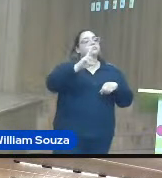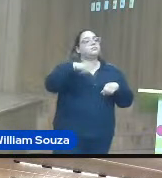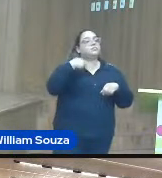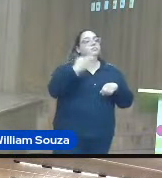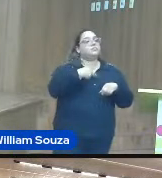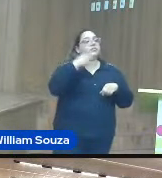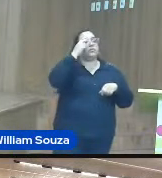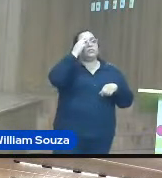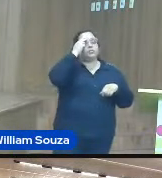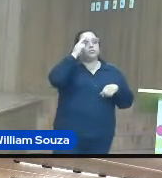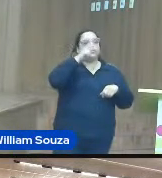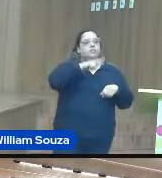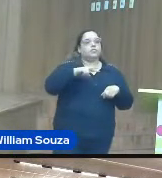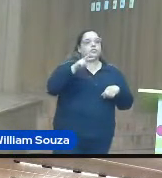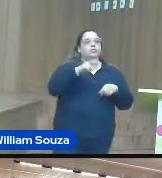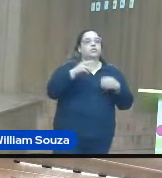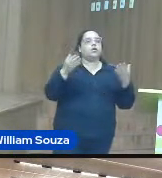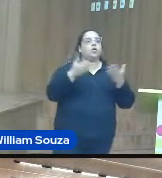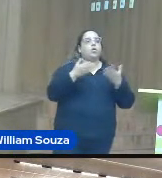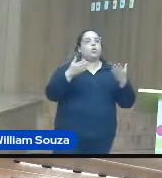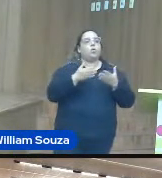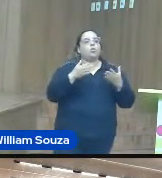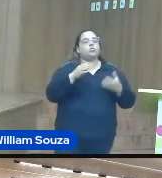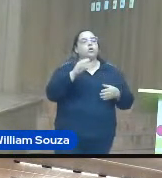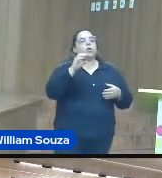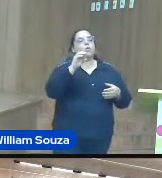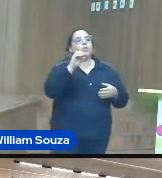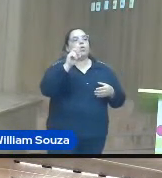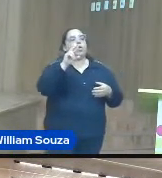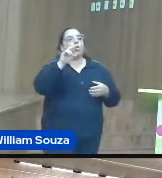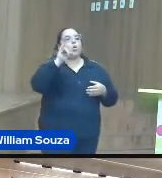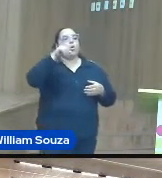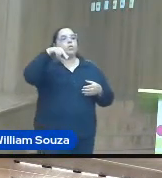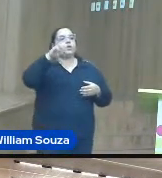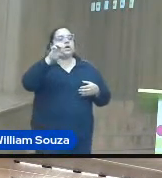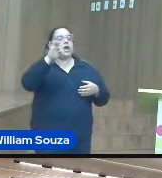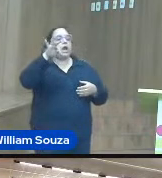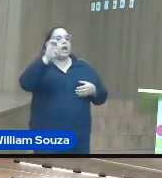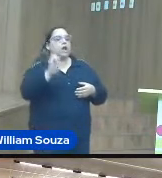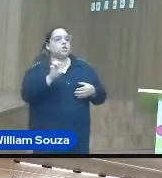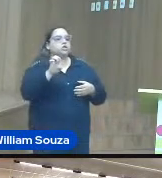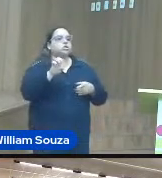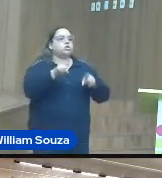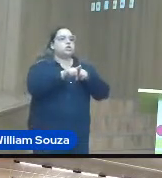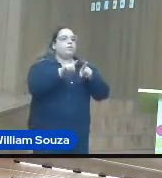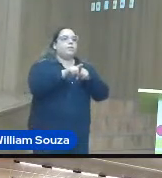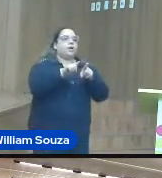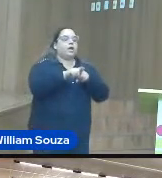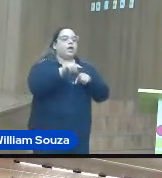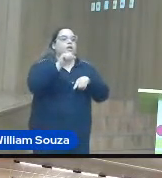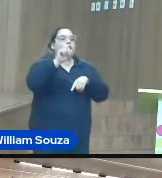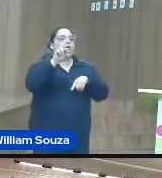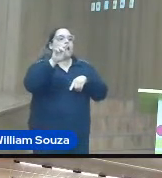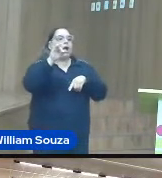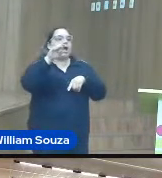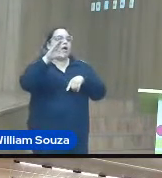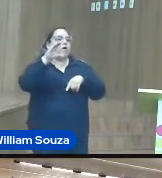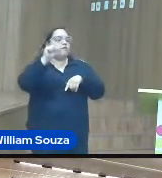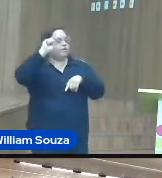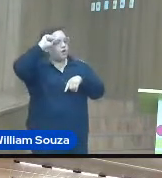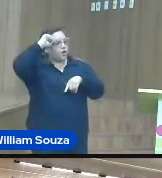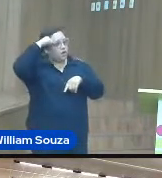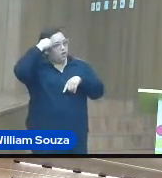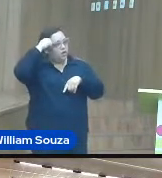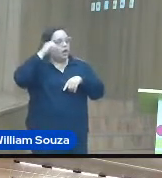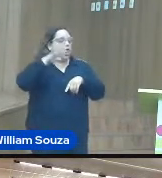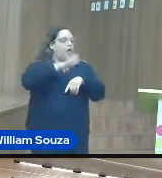porque a gente chama de hoje de Oriente Médio, ou até para a África, para o norte da África, havia naquela região ali da